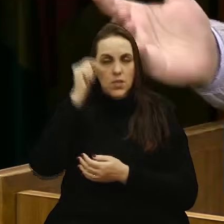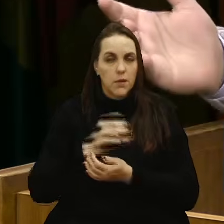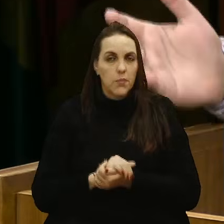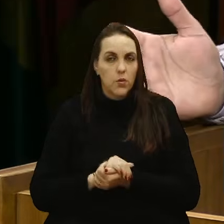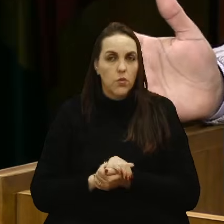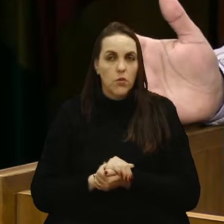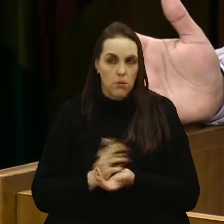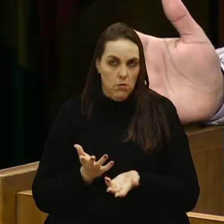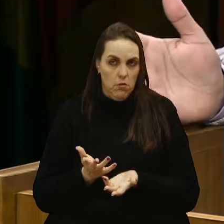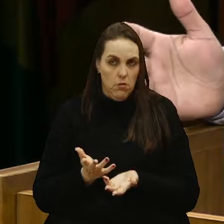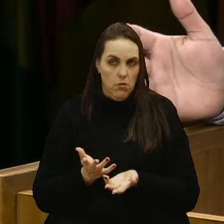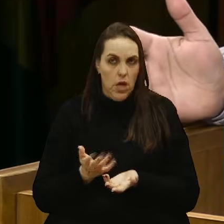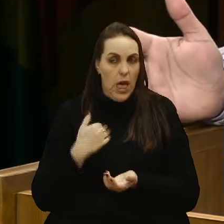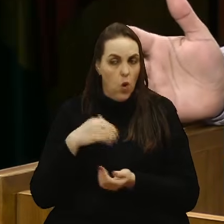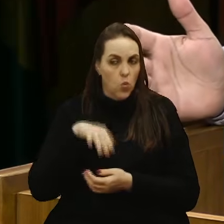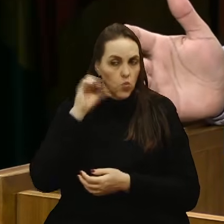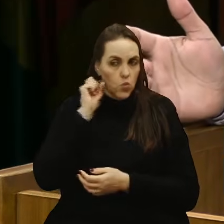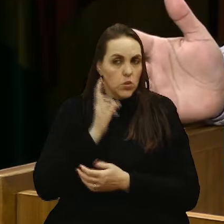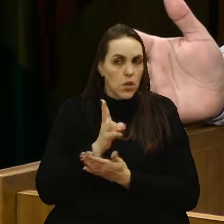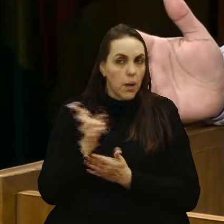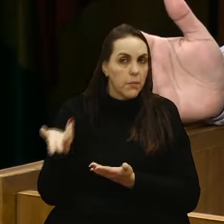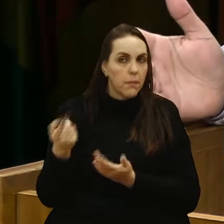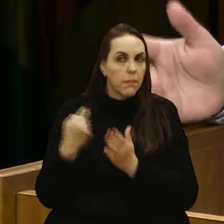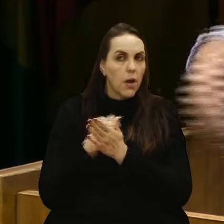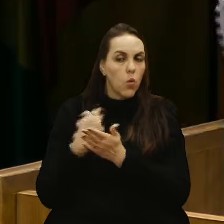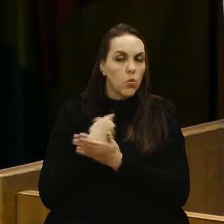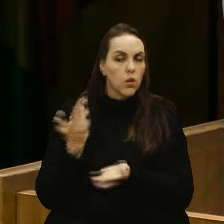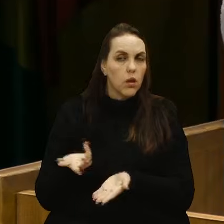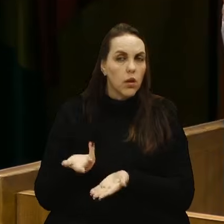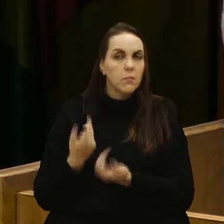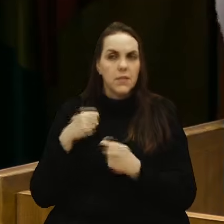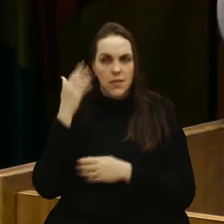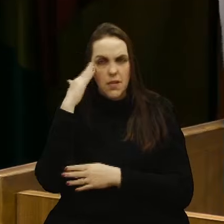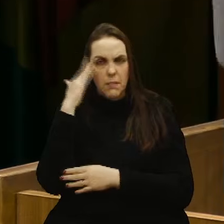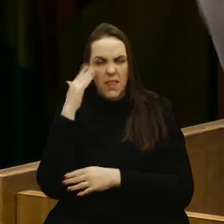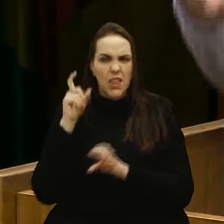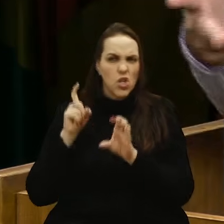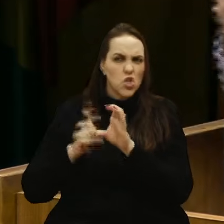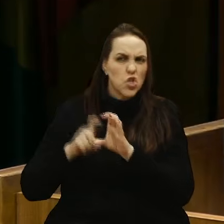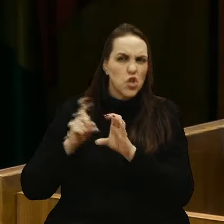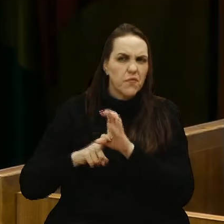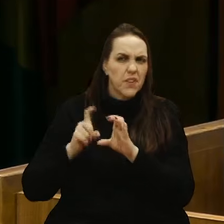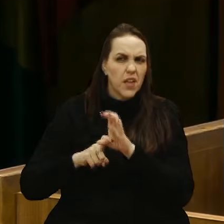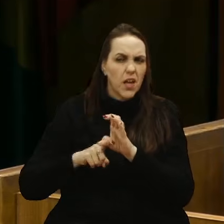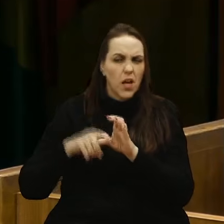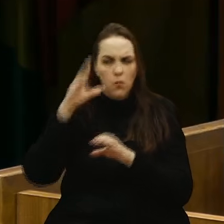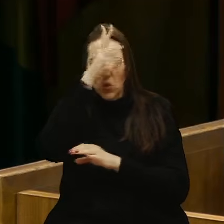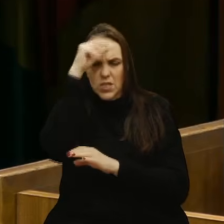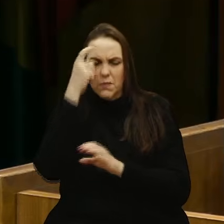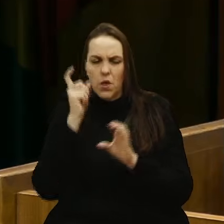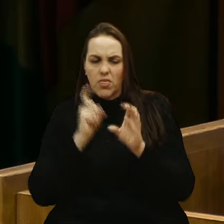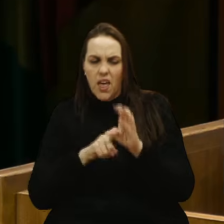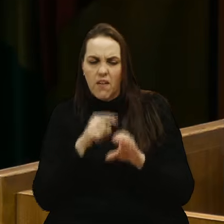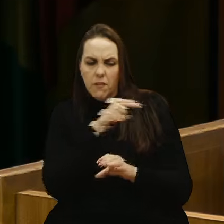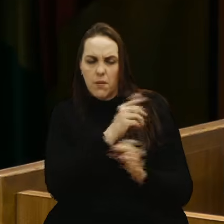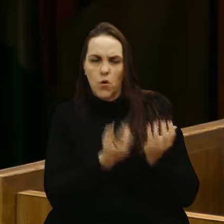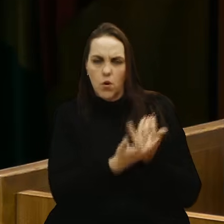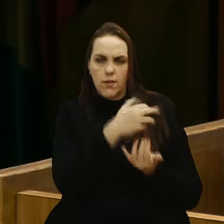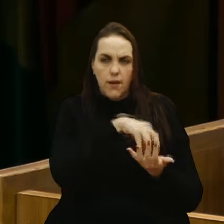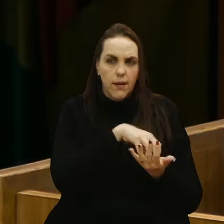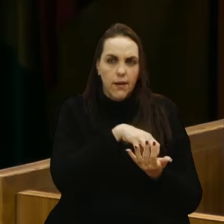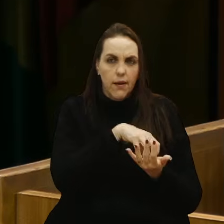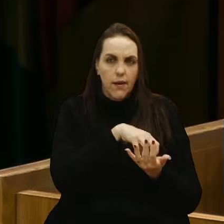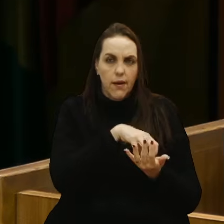porque eu escuto. E a gente precisa saber. Tem dívidas, o município deve para a Codeca?